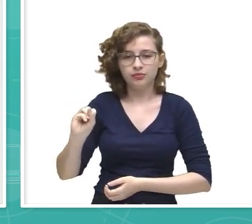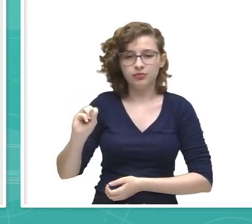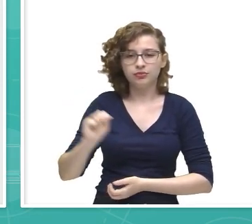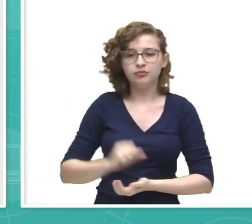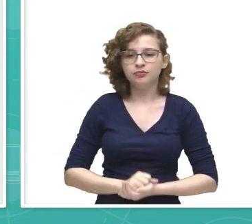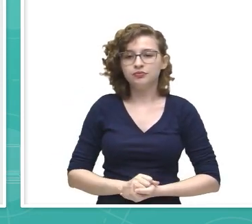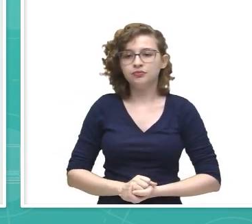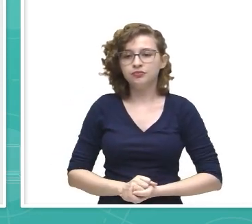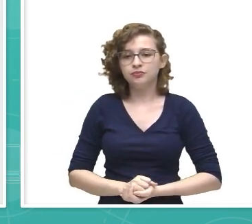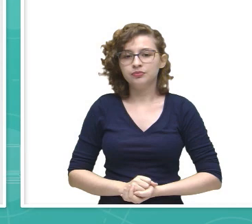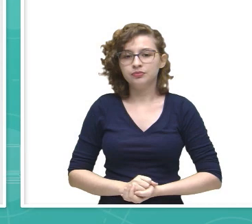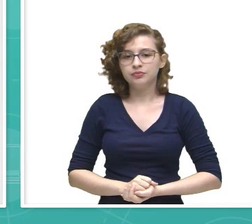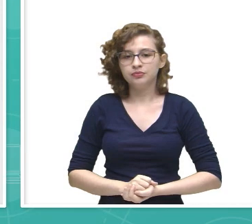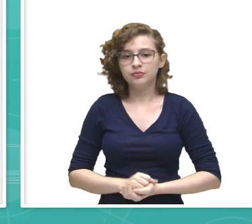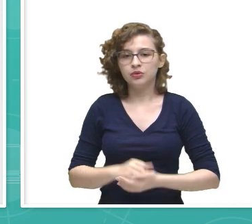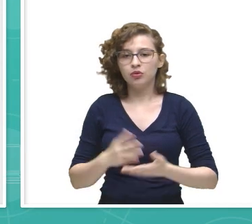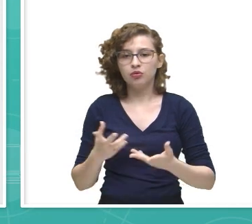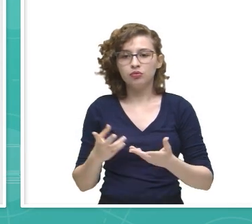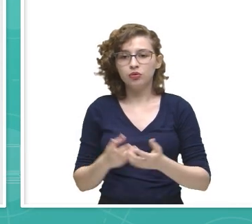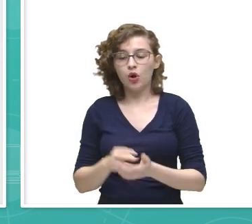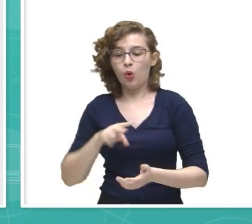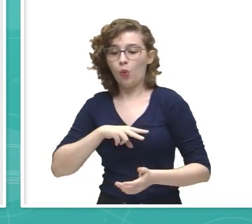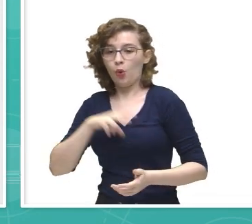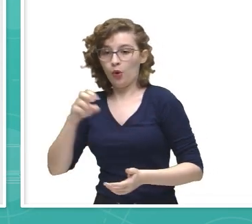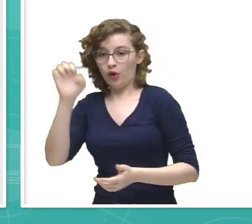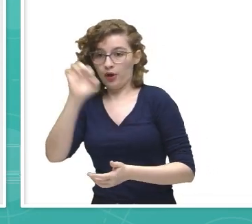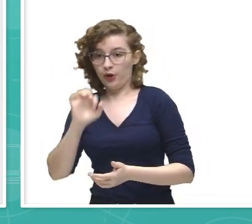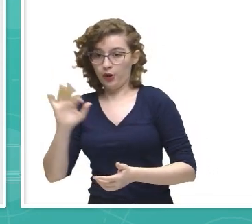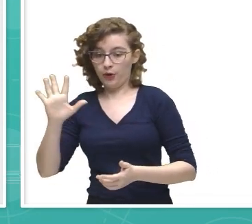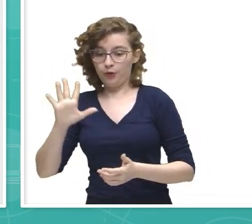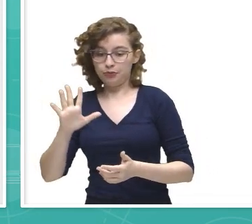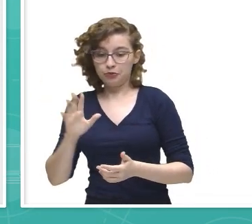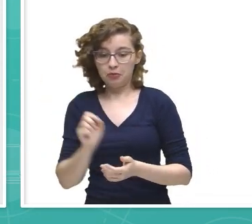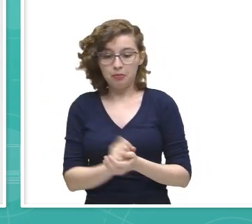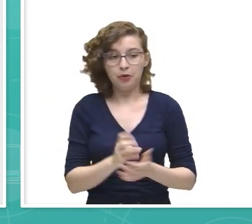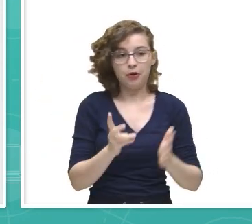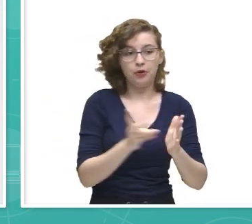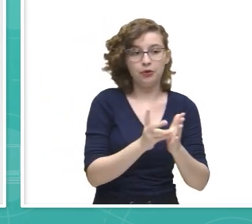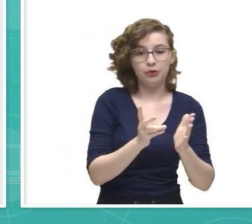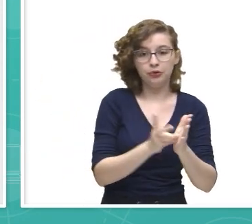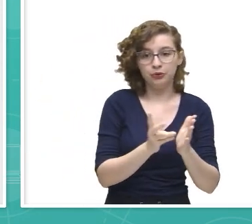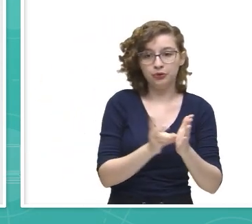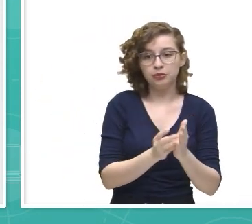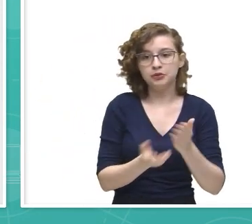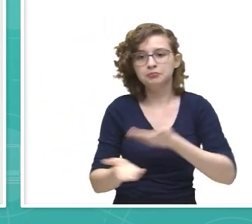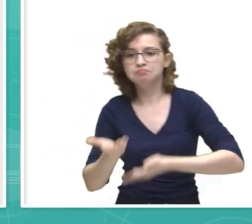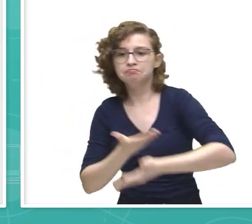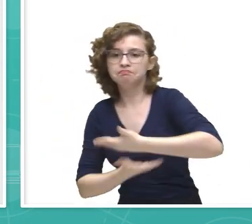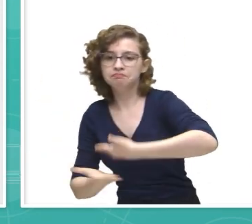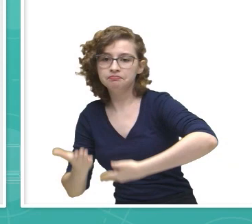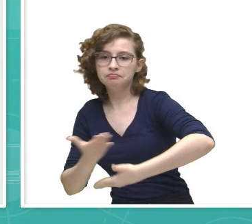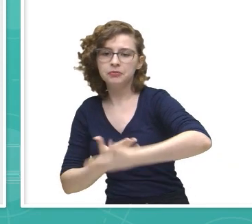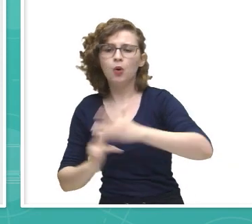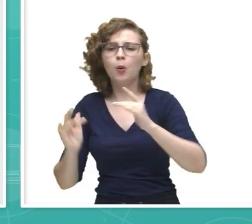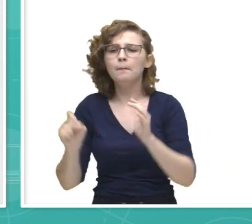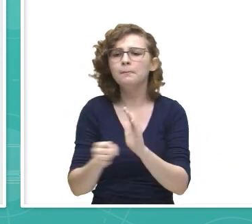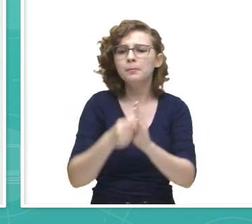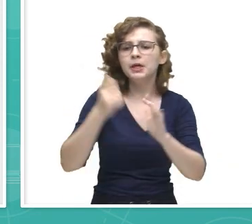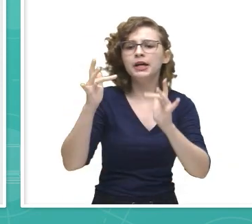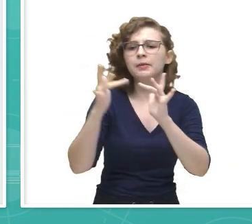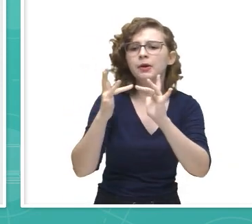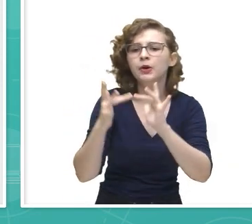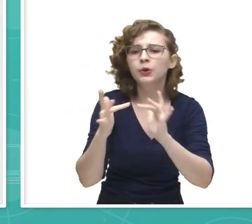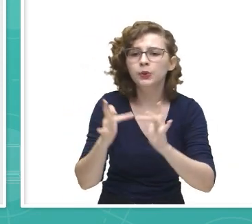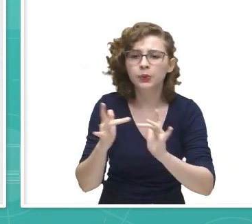o nativo brasileiro indígena. Primeira vez que esse contato acontece, o que o português traz